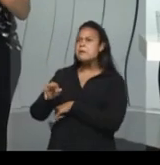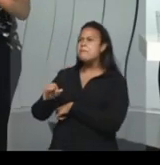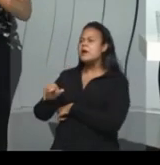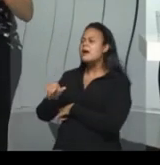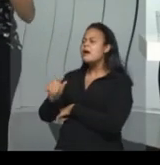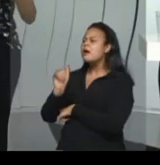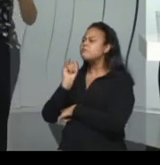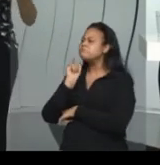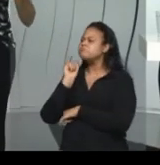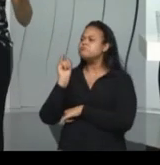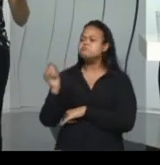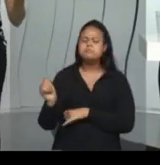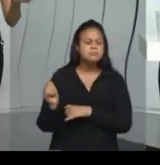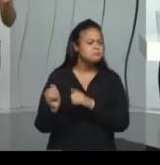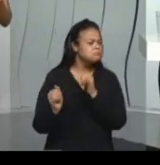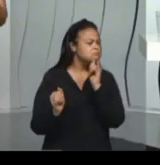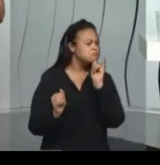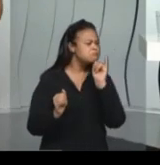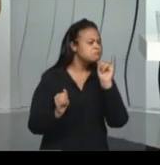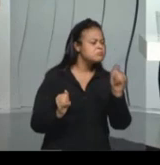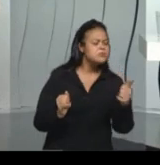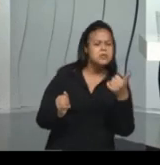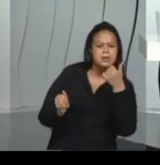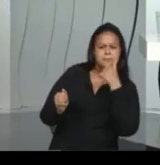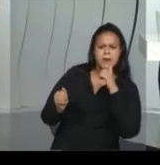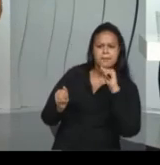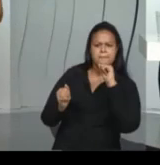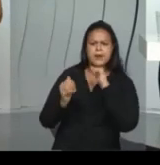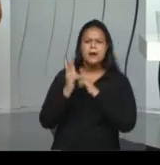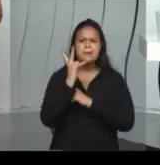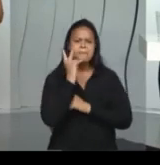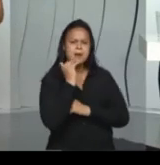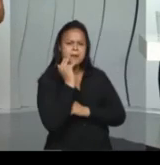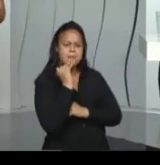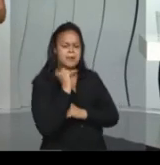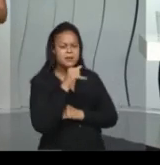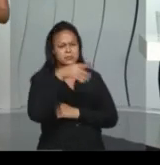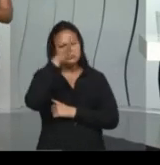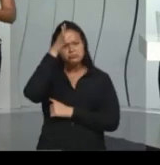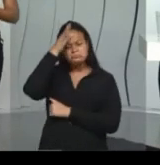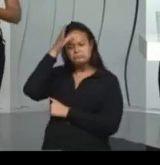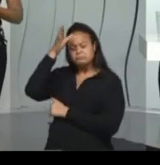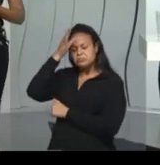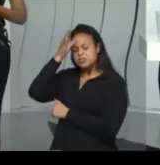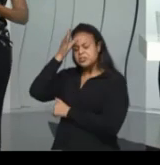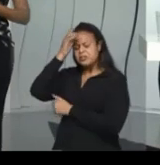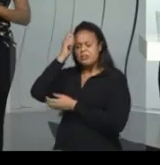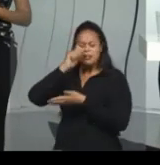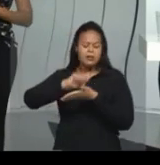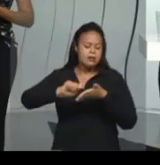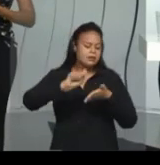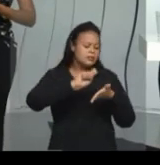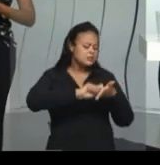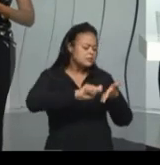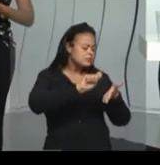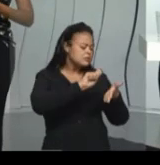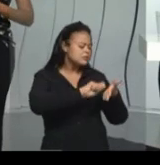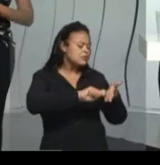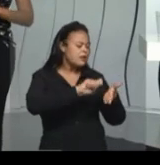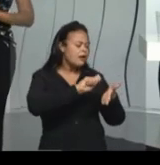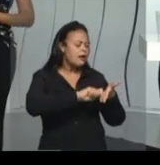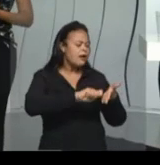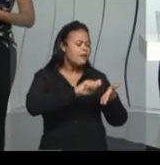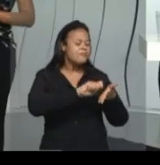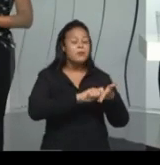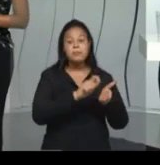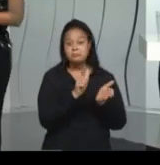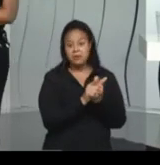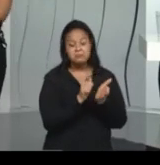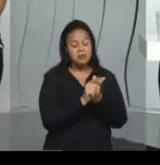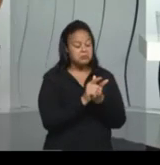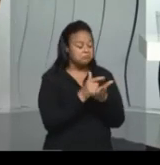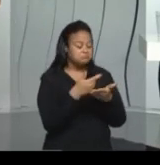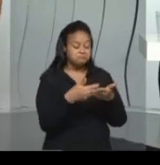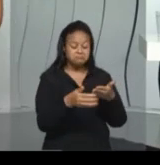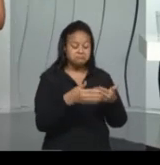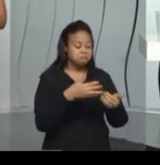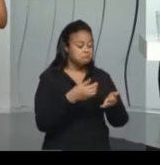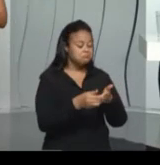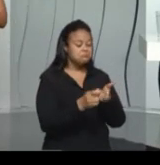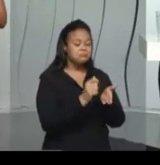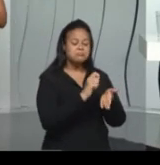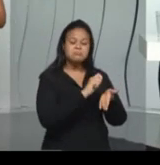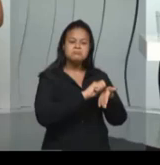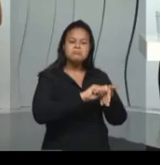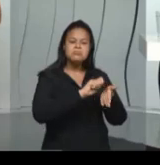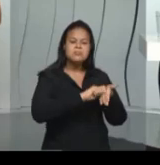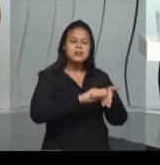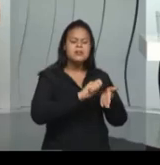seu irmão, para sua mãe, para o seu pai, uma tia. Aí você escreve ali um bilhetinho, deixa num lugar